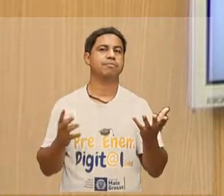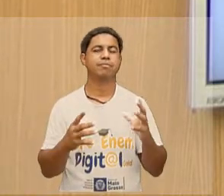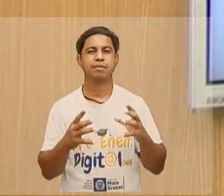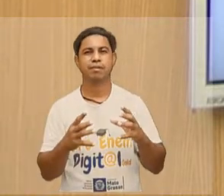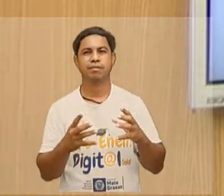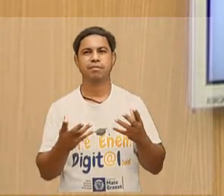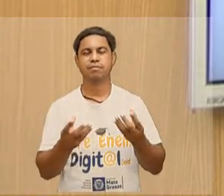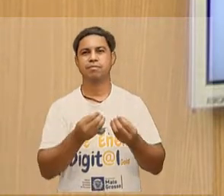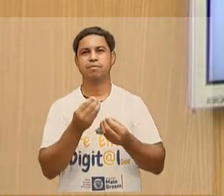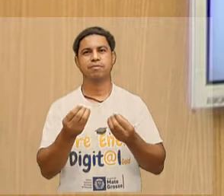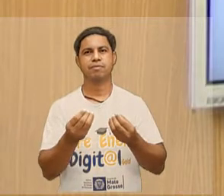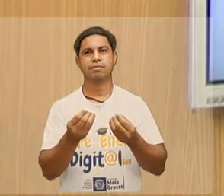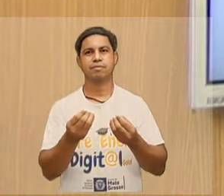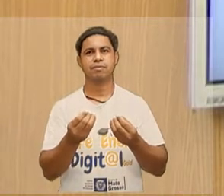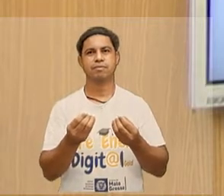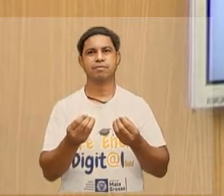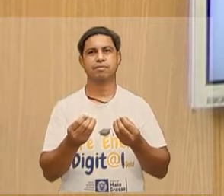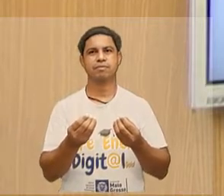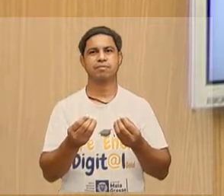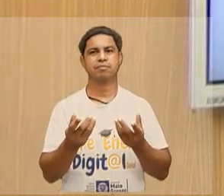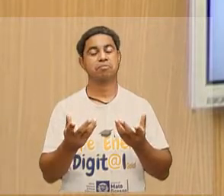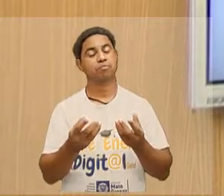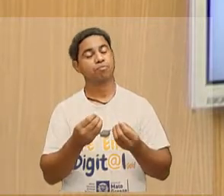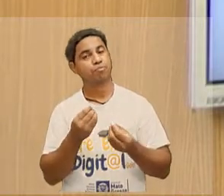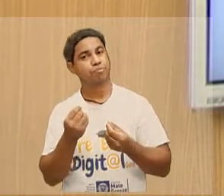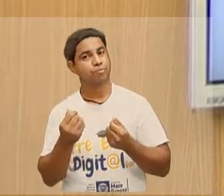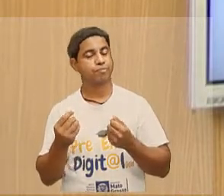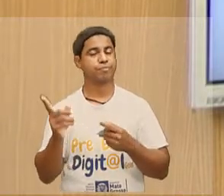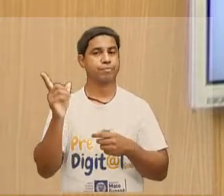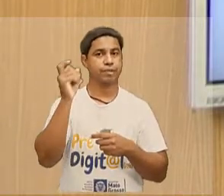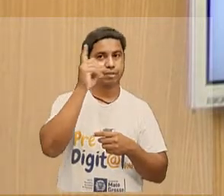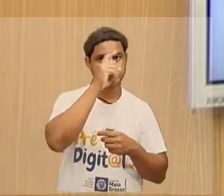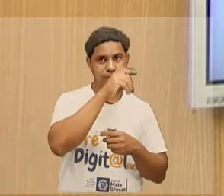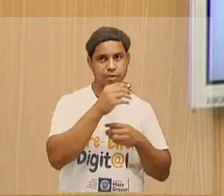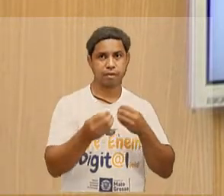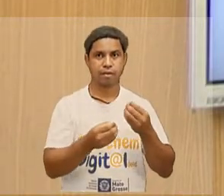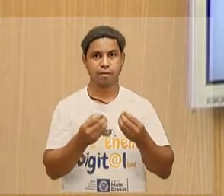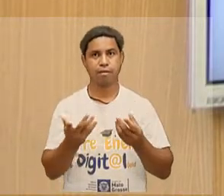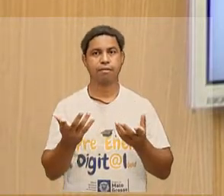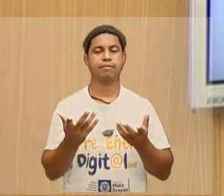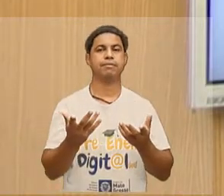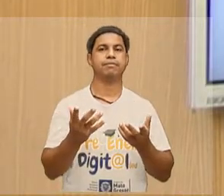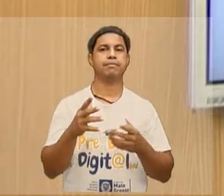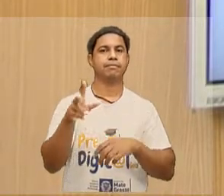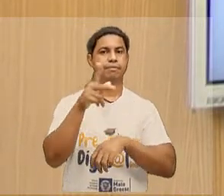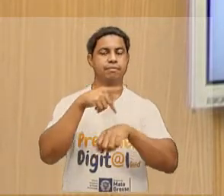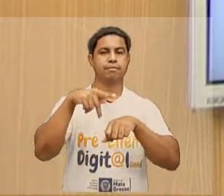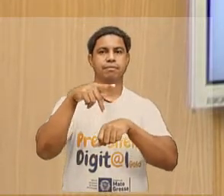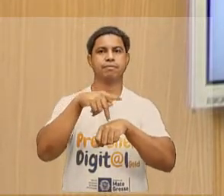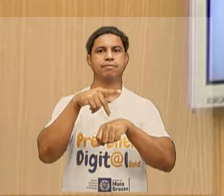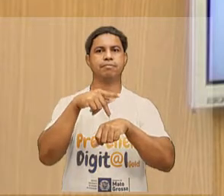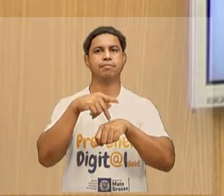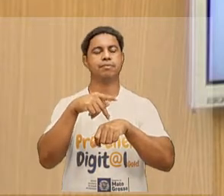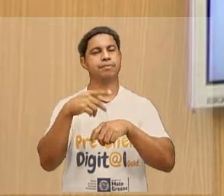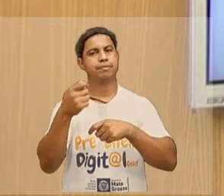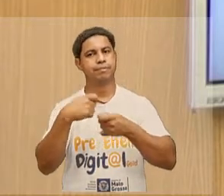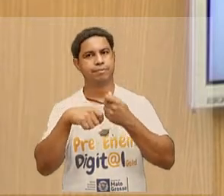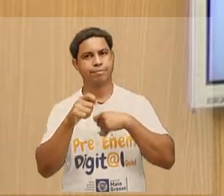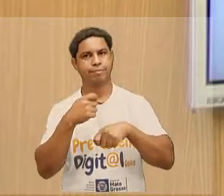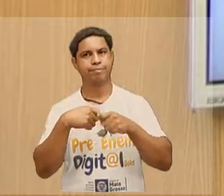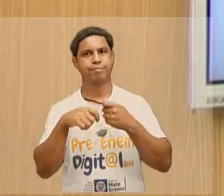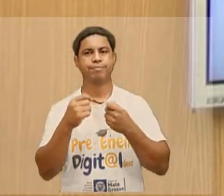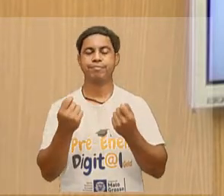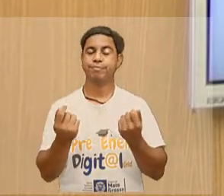Páscoa, do jeito que anda o nosso país, a situação econômica, né? Poder aquisitivo